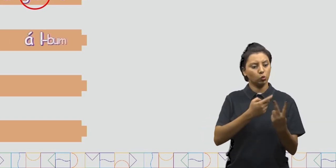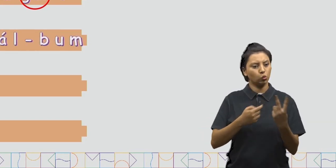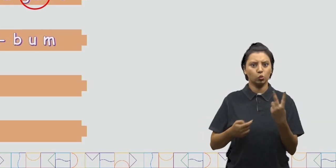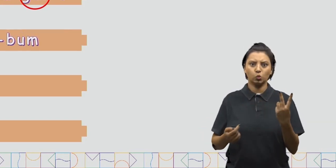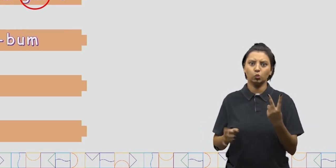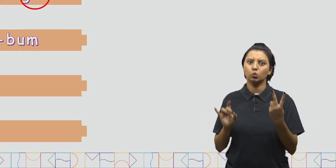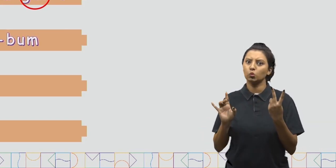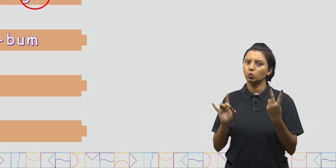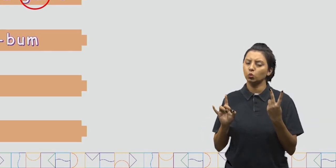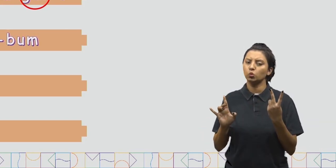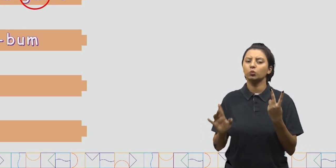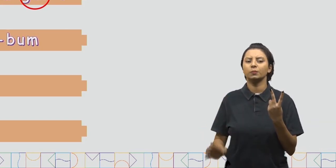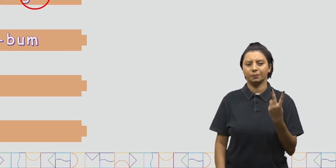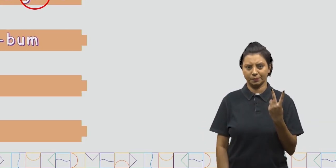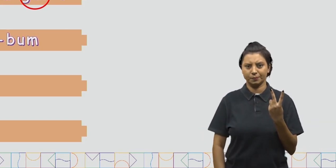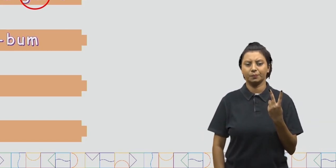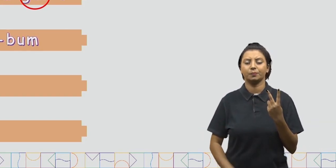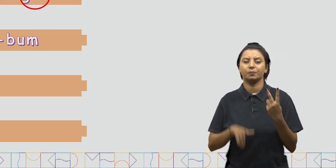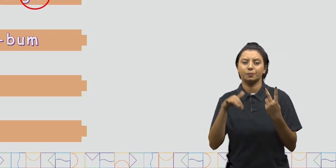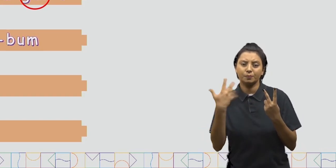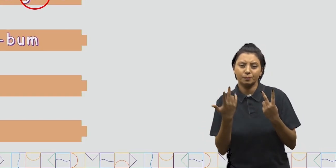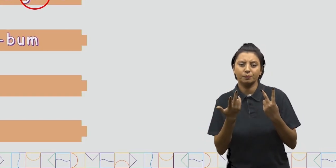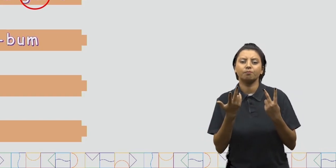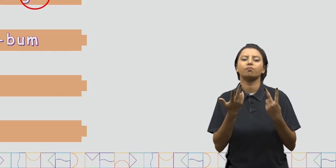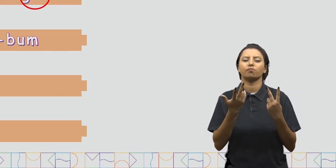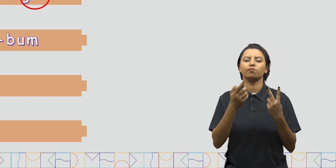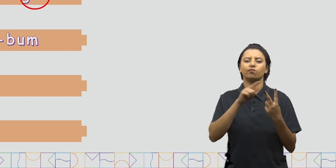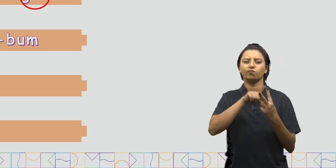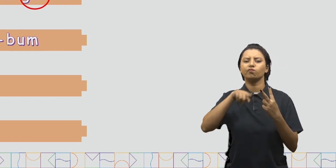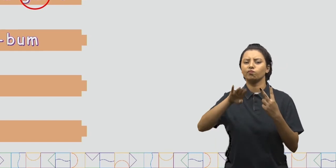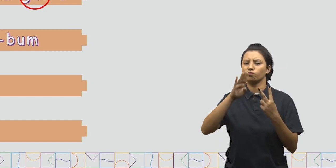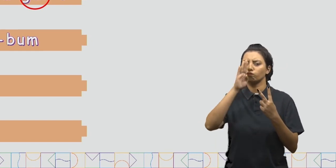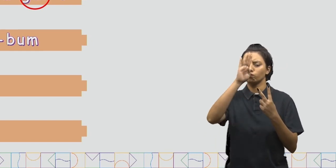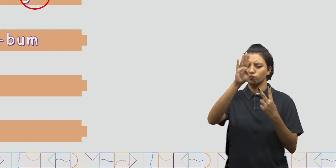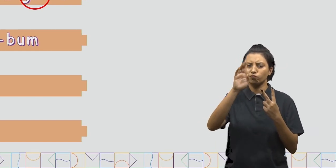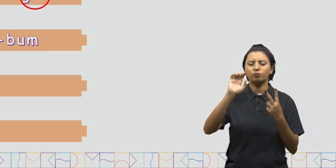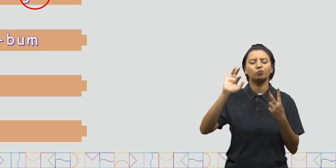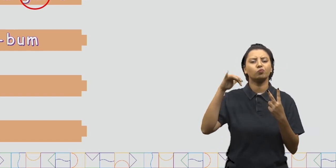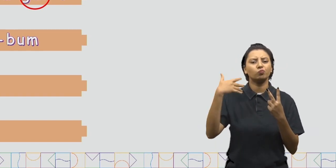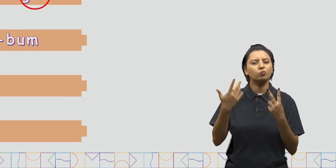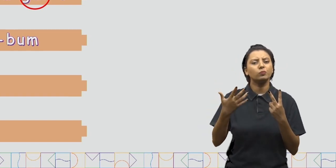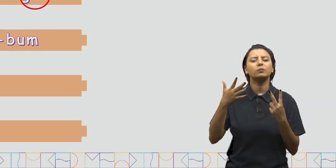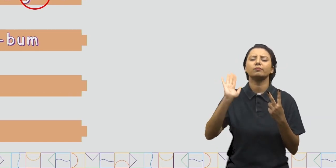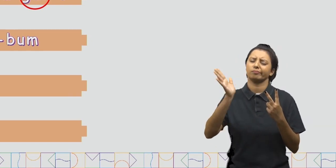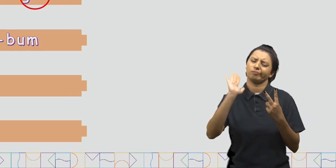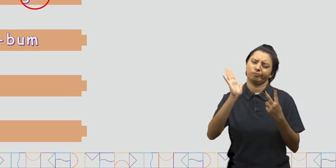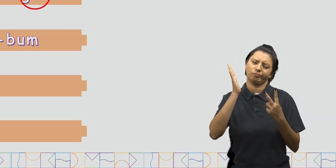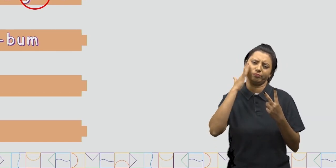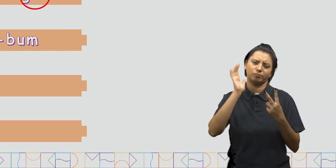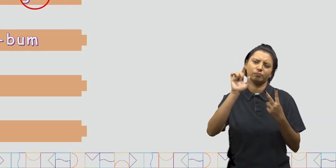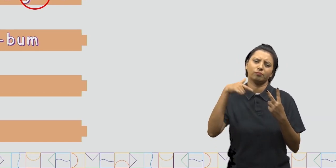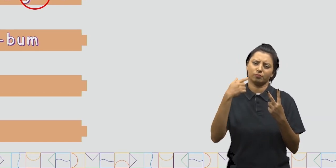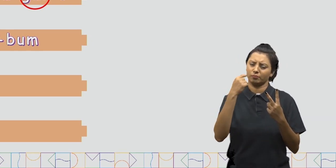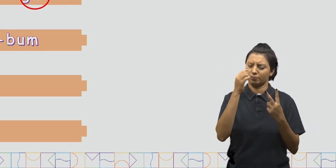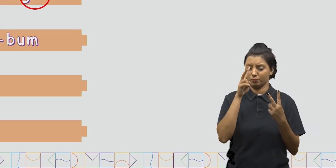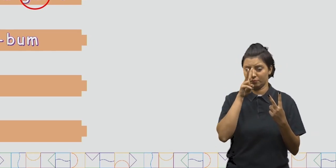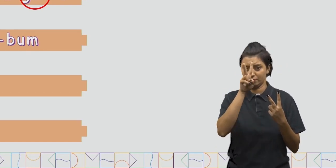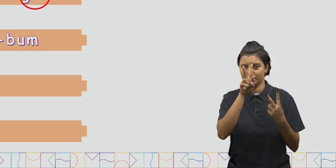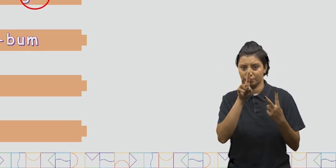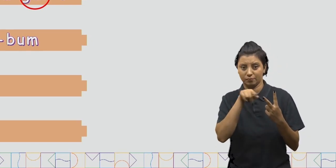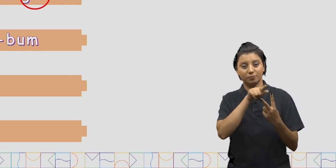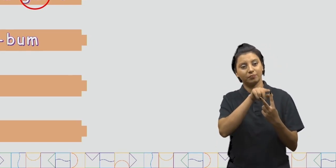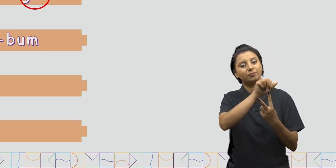tem 2 sílabas. Bom, álbum está destacada. Portanto, você já sabe qual é a sílaba